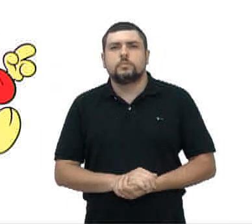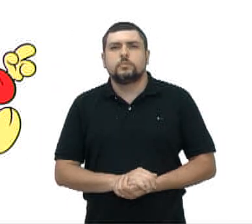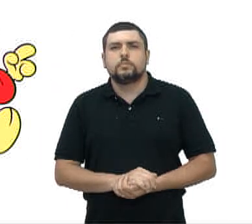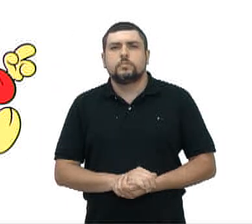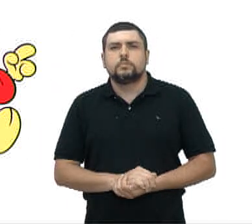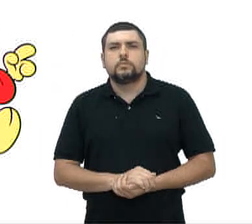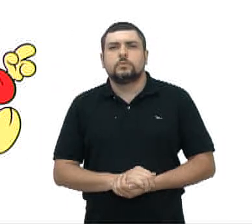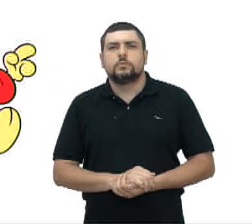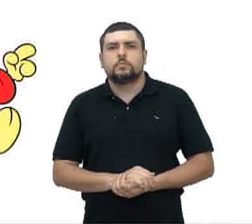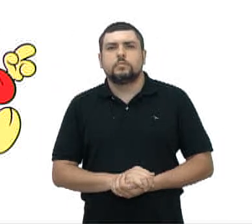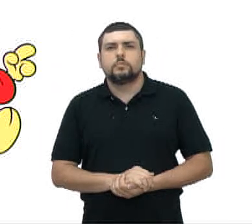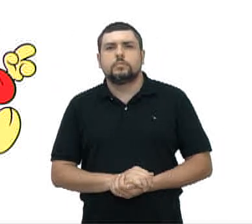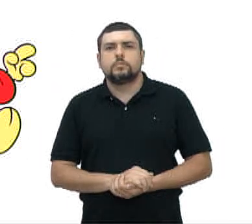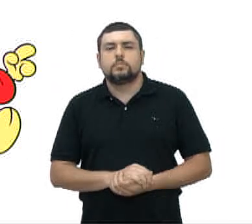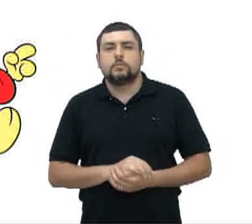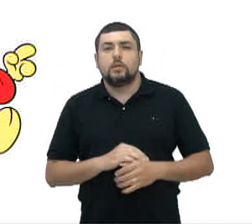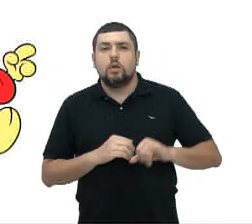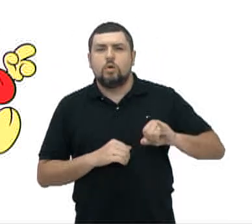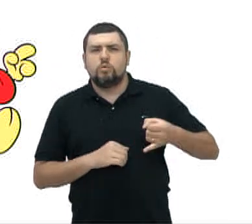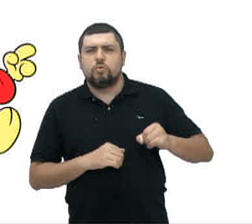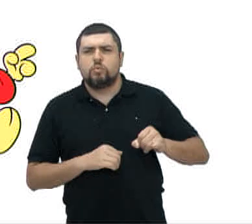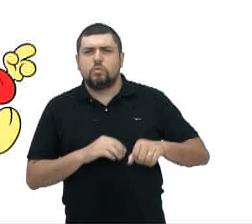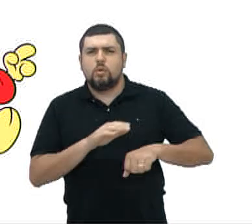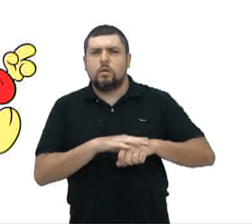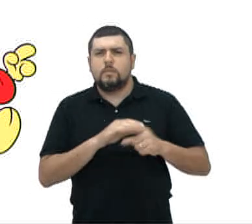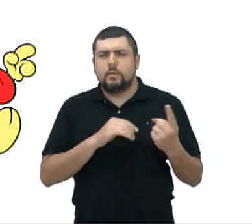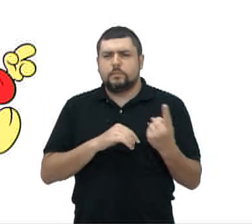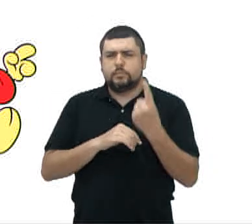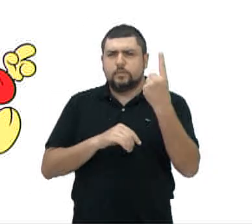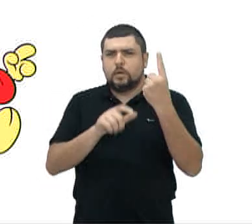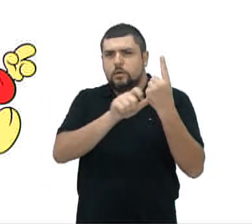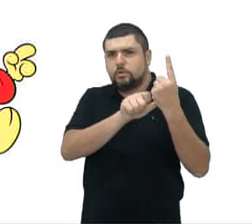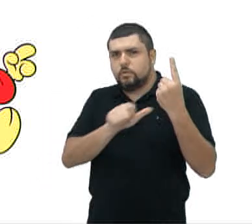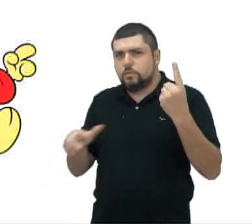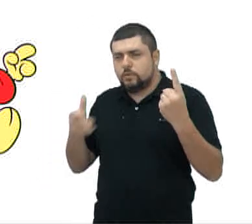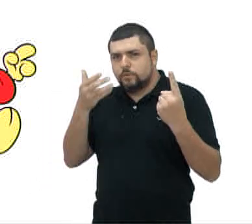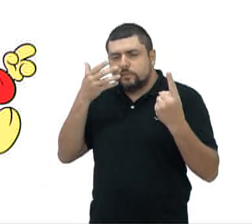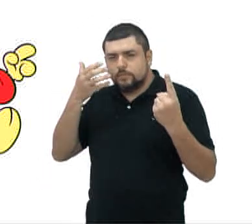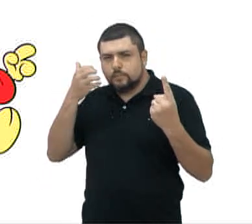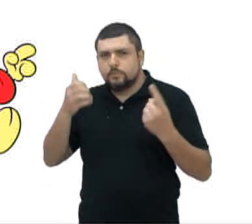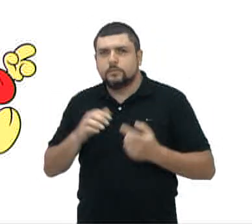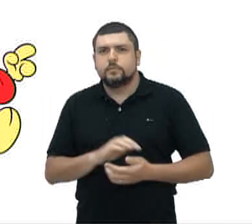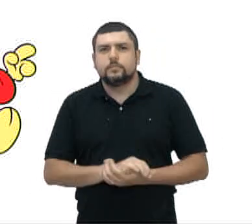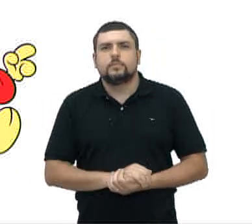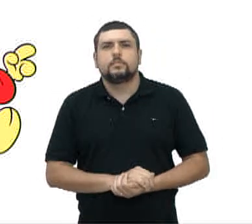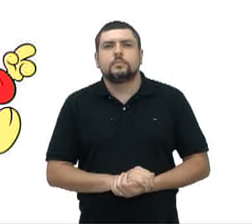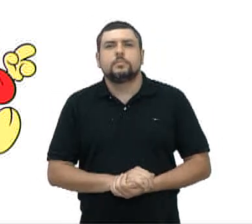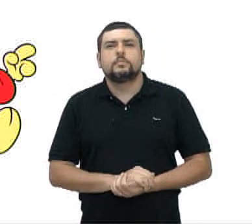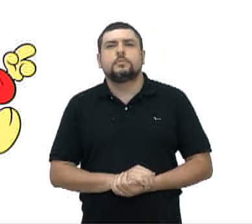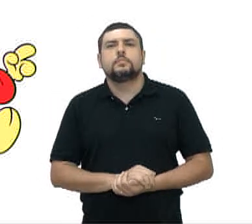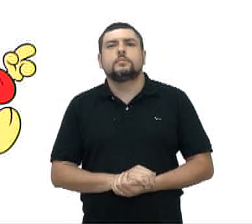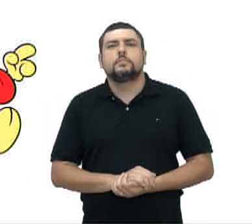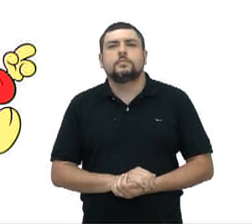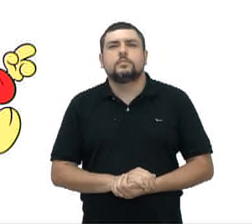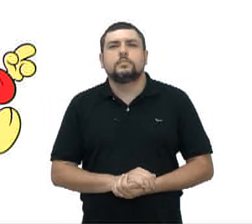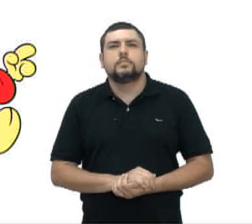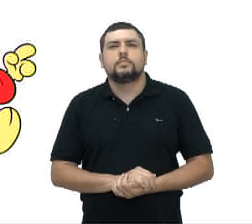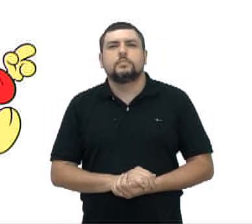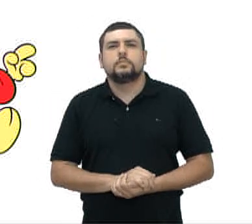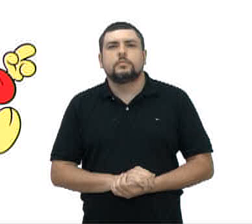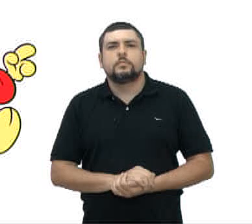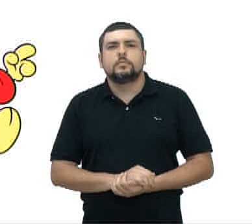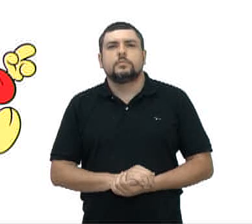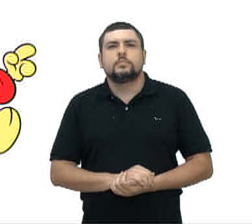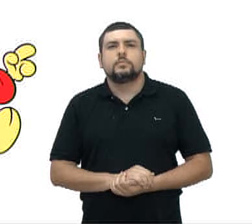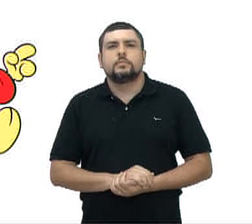than Garfield. John é mais alto do que o Garfield. Colocamos o ER. Number 2. Who is taller,